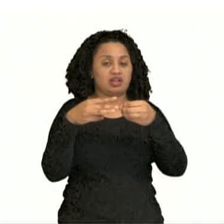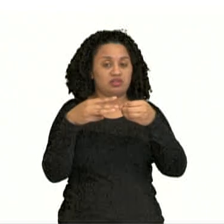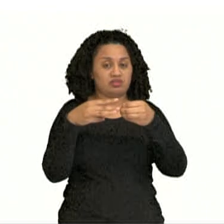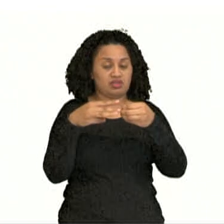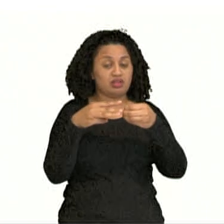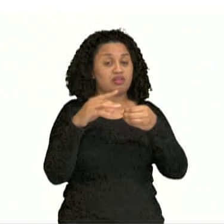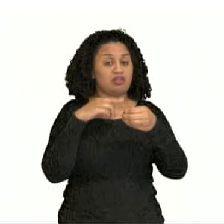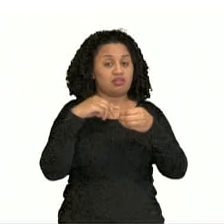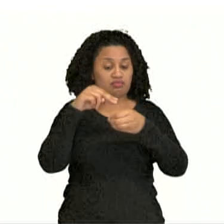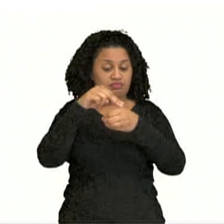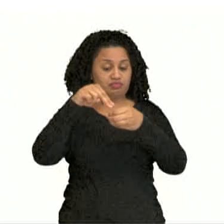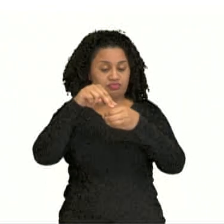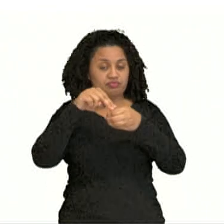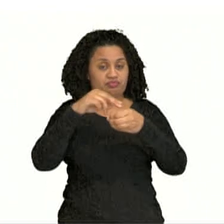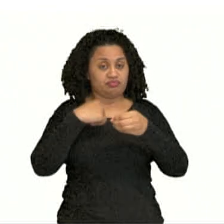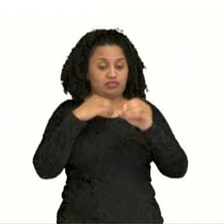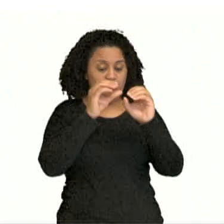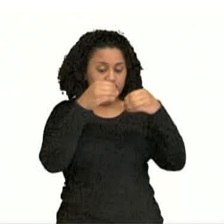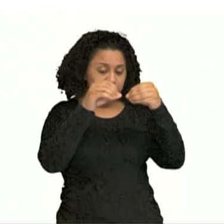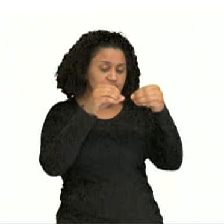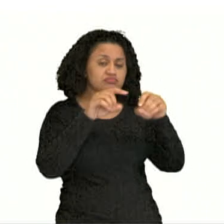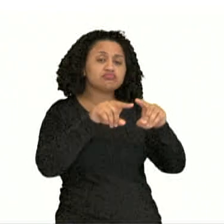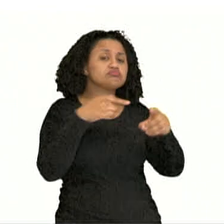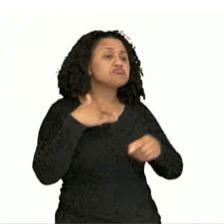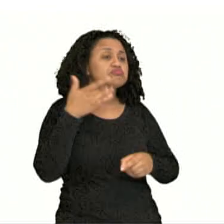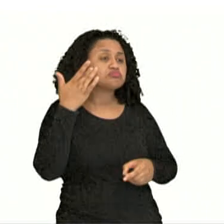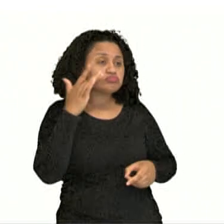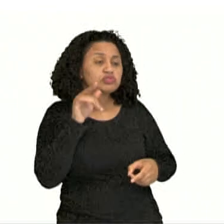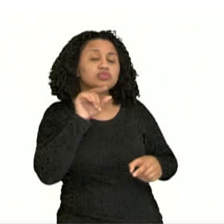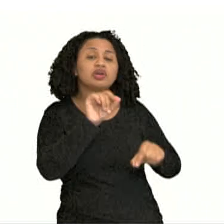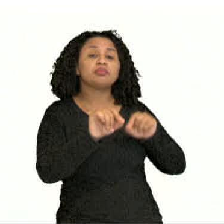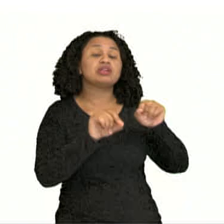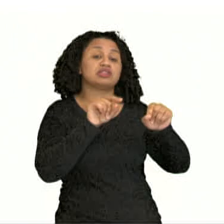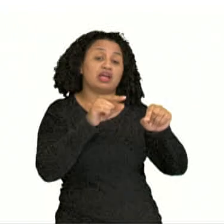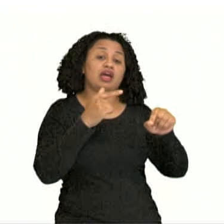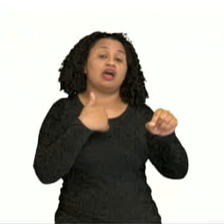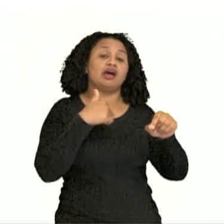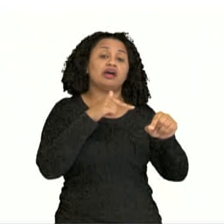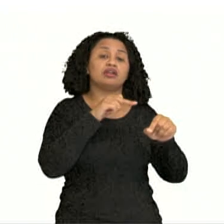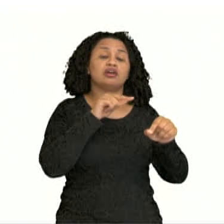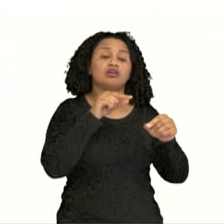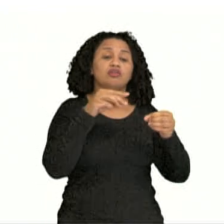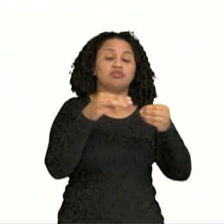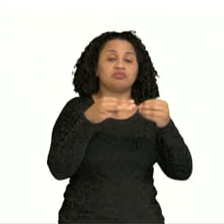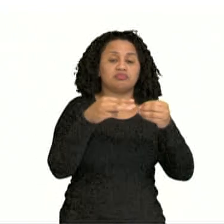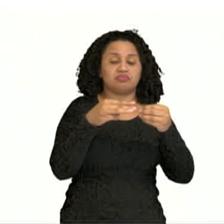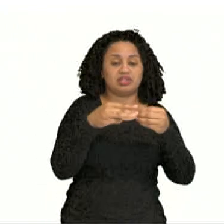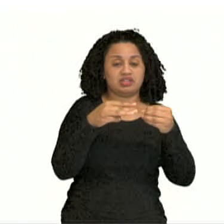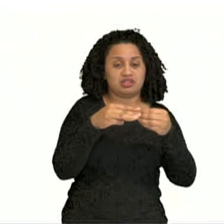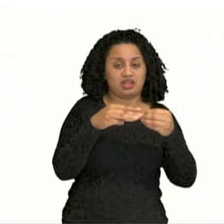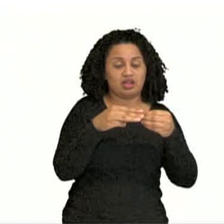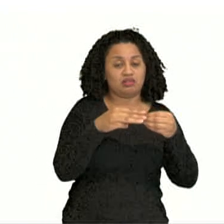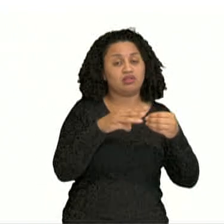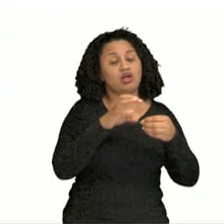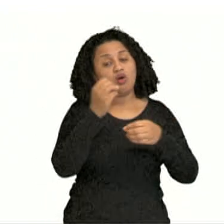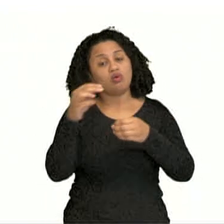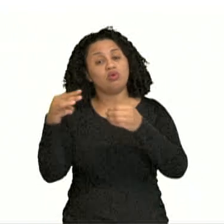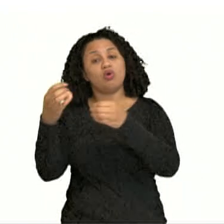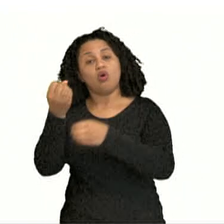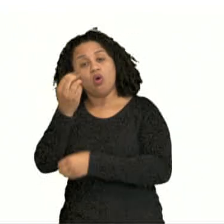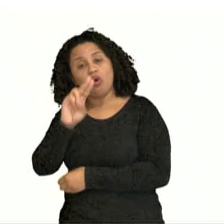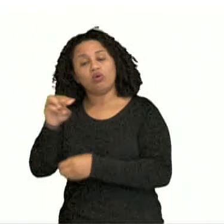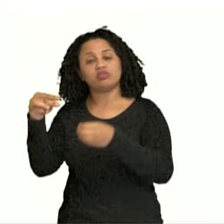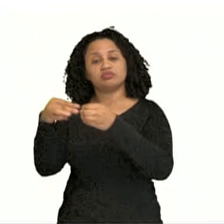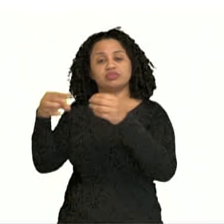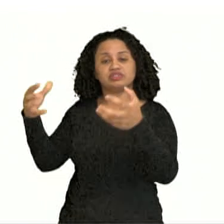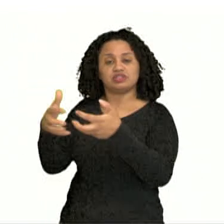eucarionte em um microscópio e não sabia se essa se tratava de uma célula animal ou vegetal. Lembrando que